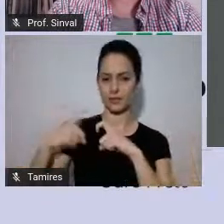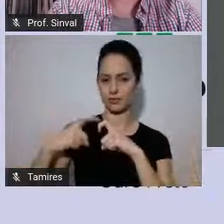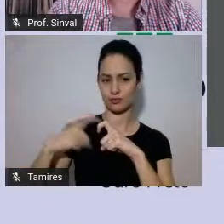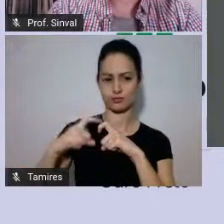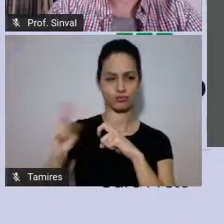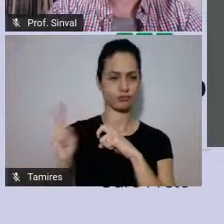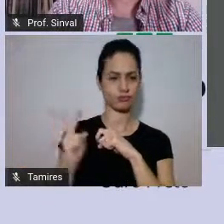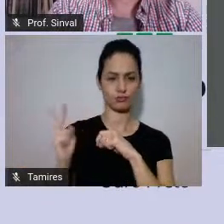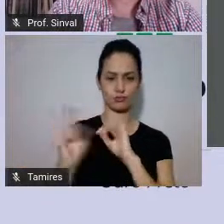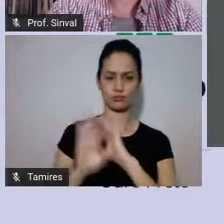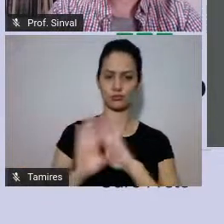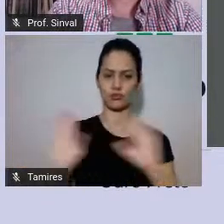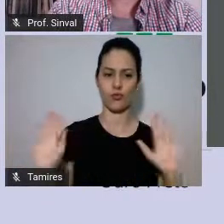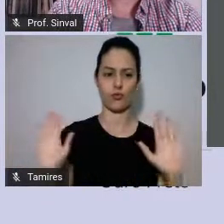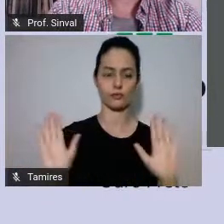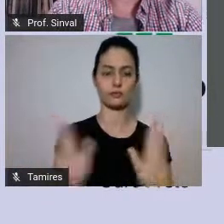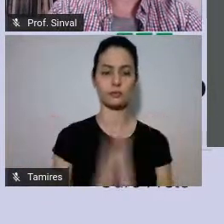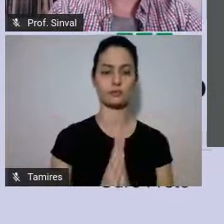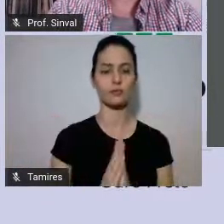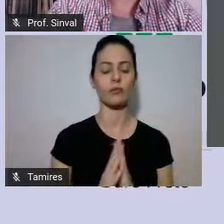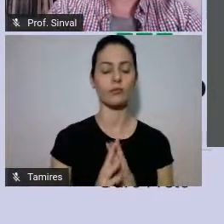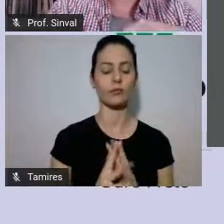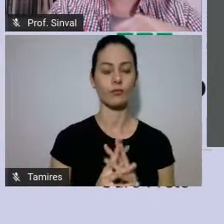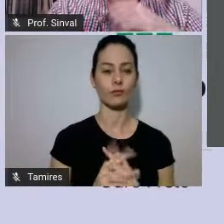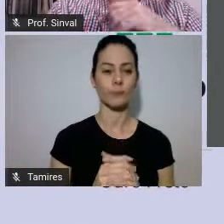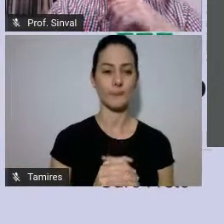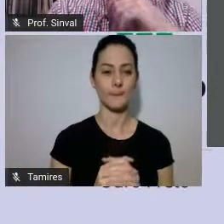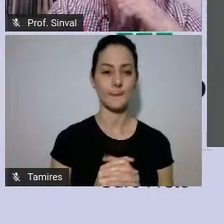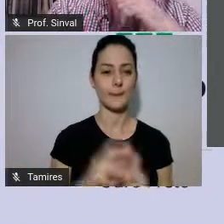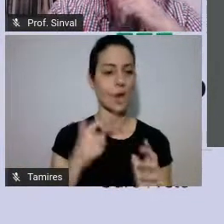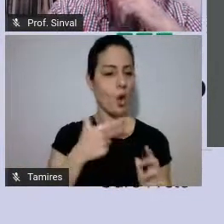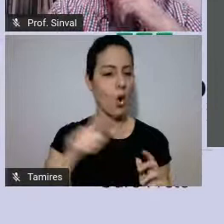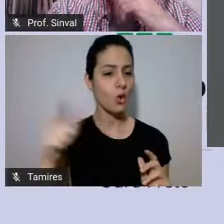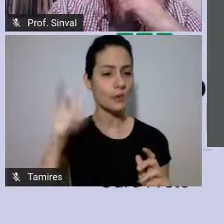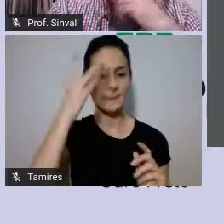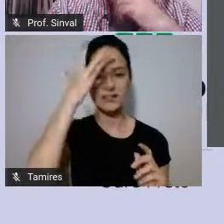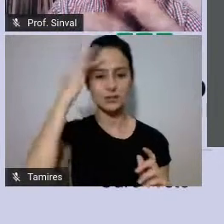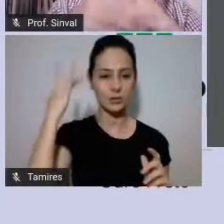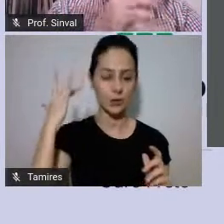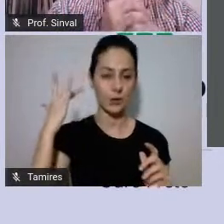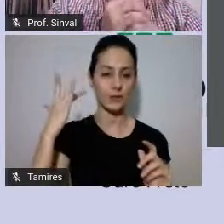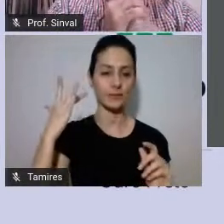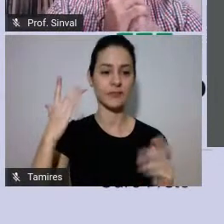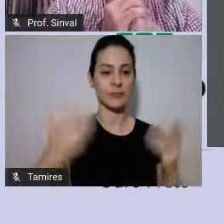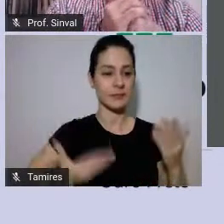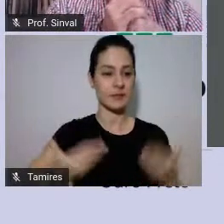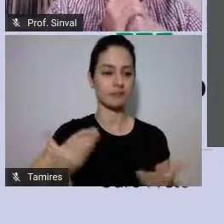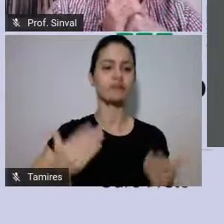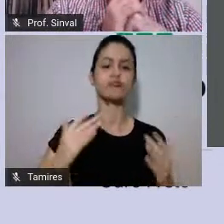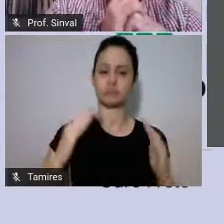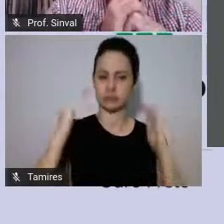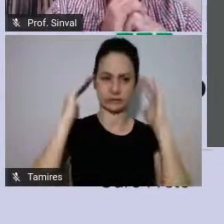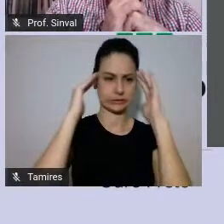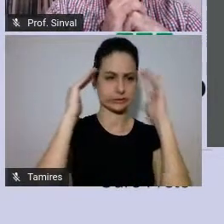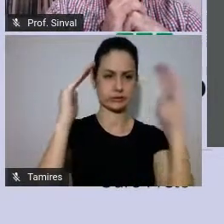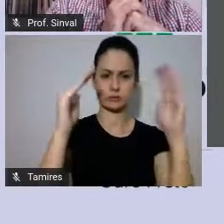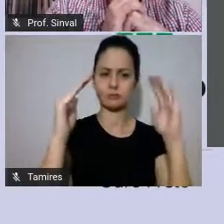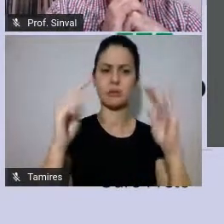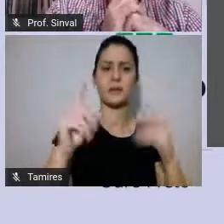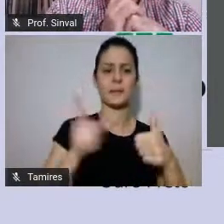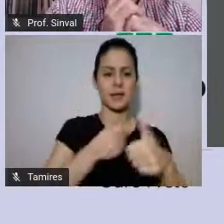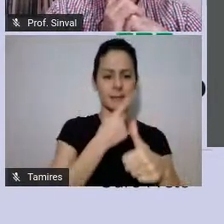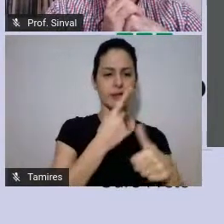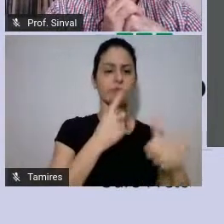com a companhia do médico, mas os outros domésticos seguiam a hierarquia. Era eliminada a primeira